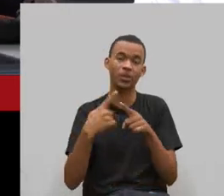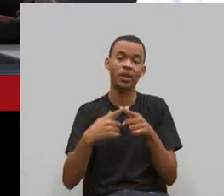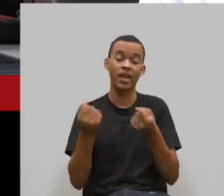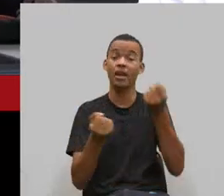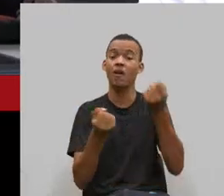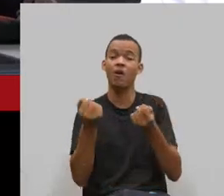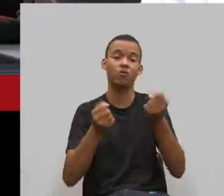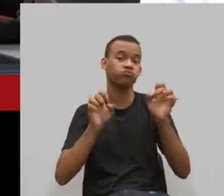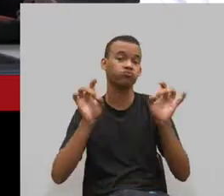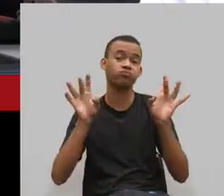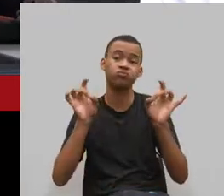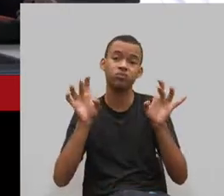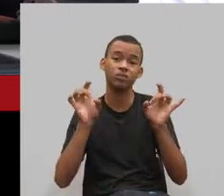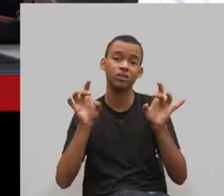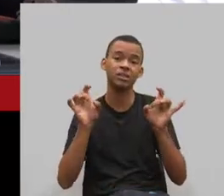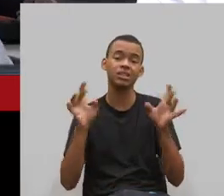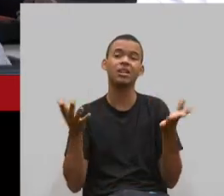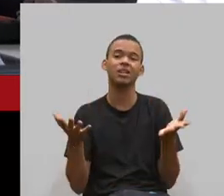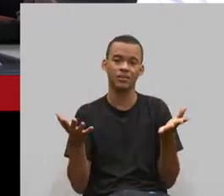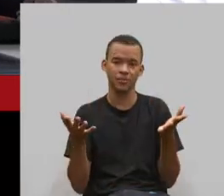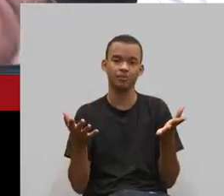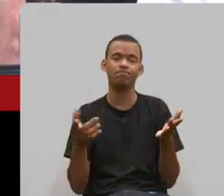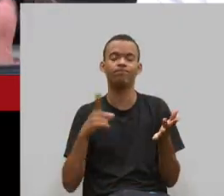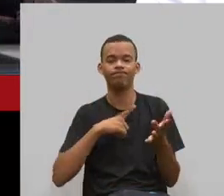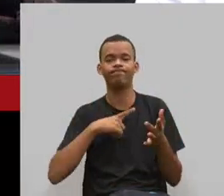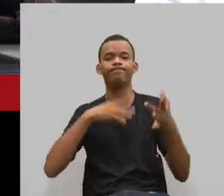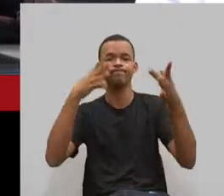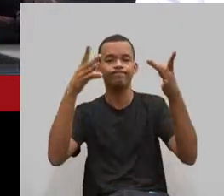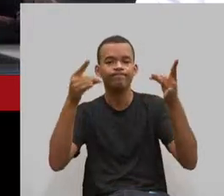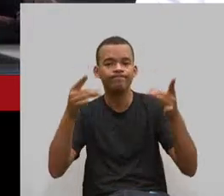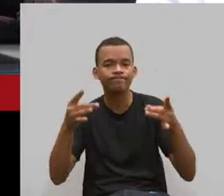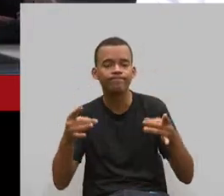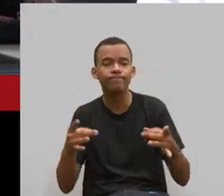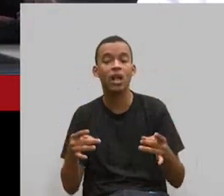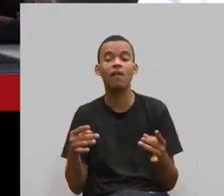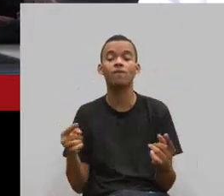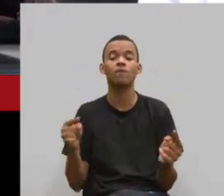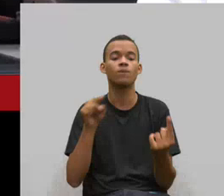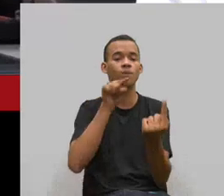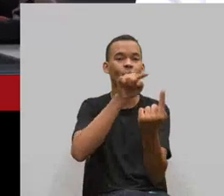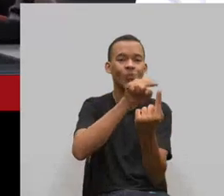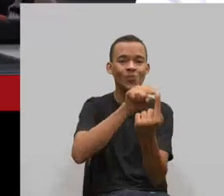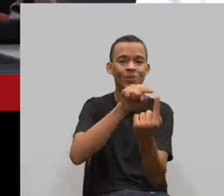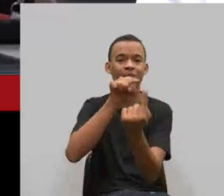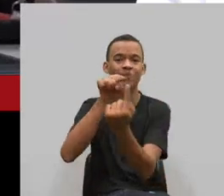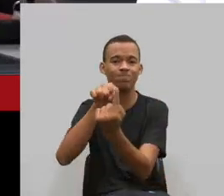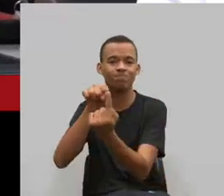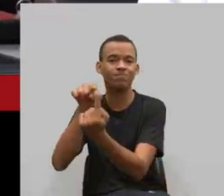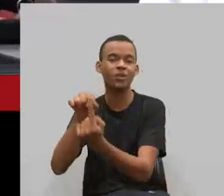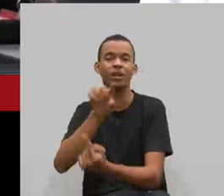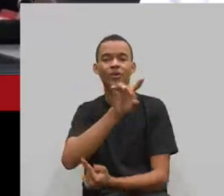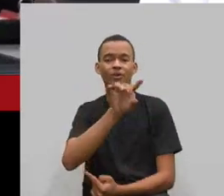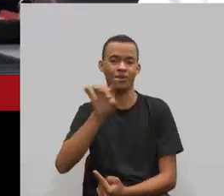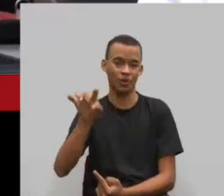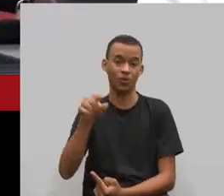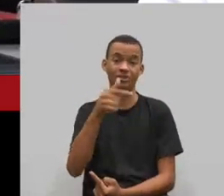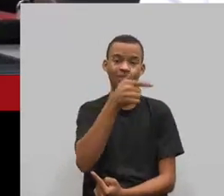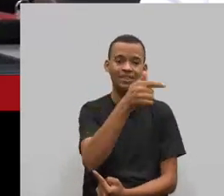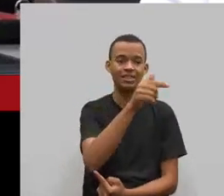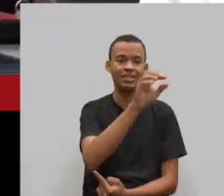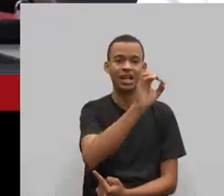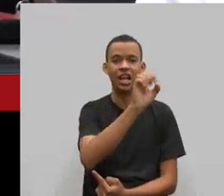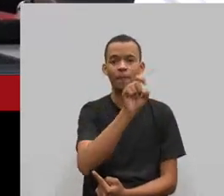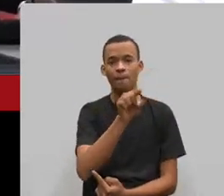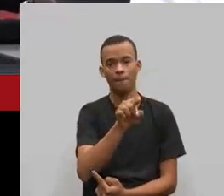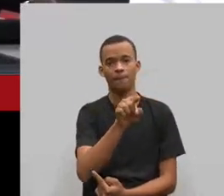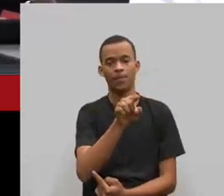esse carro custa mais caro ele tem que ter detalhamentos inclusivos às vezes para cada um com 70.000 você não consegue mais então